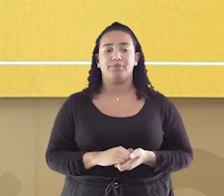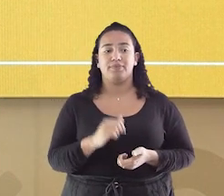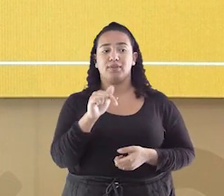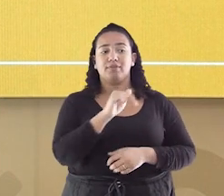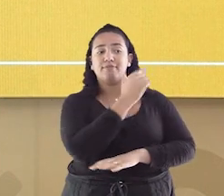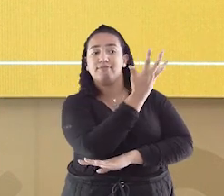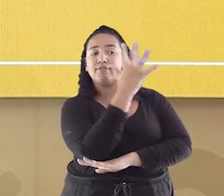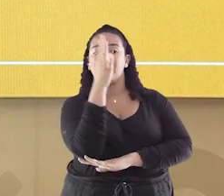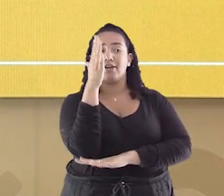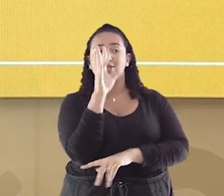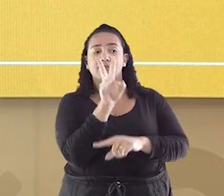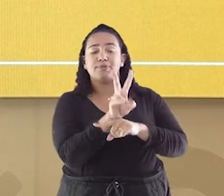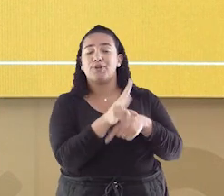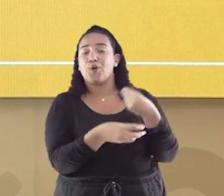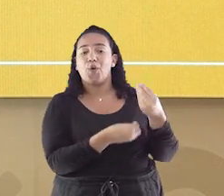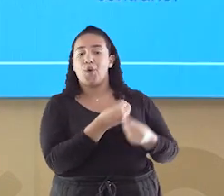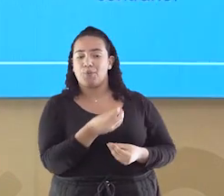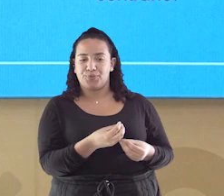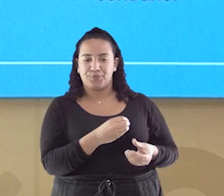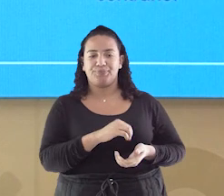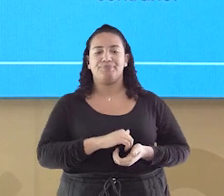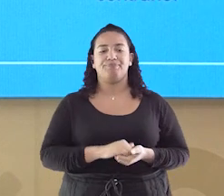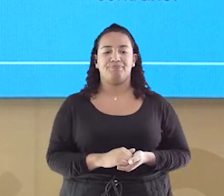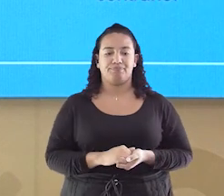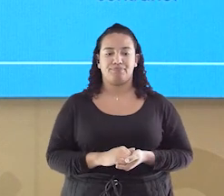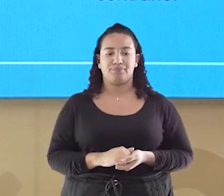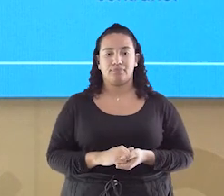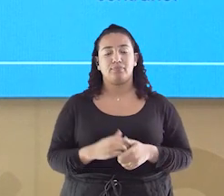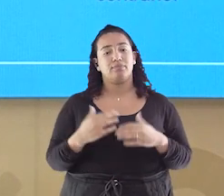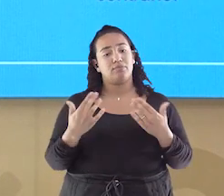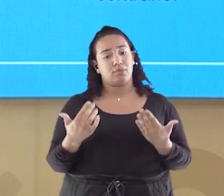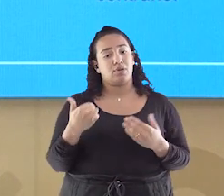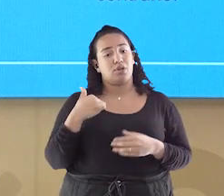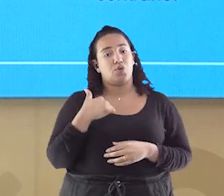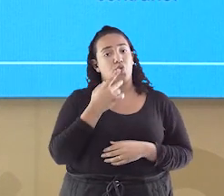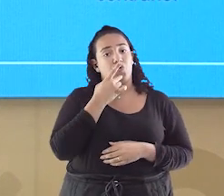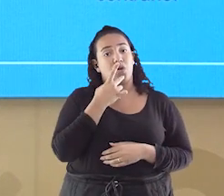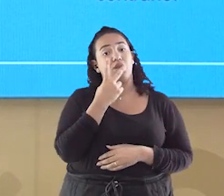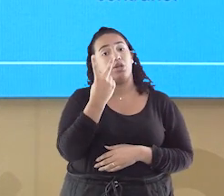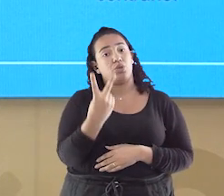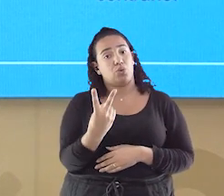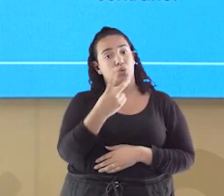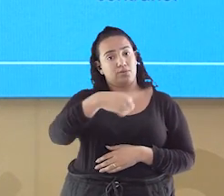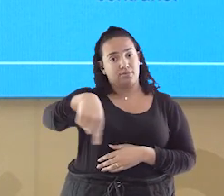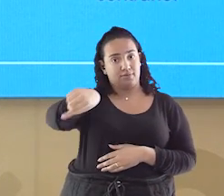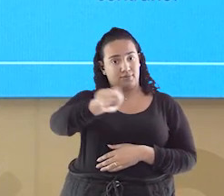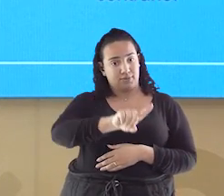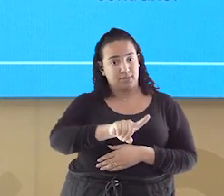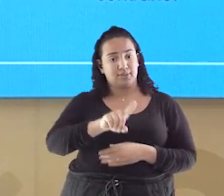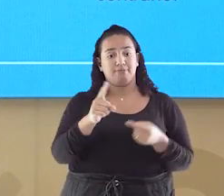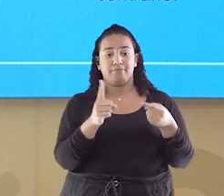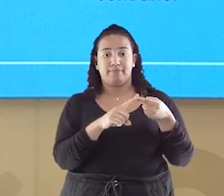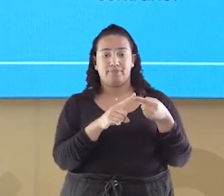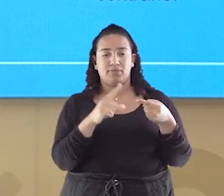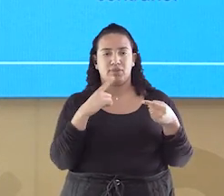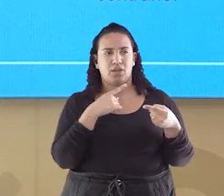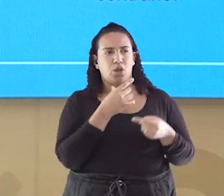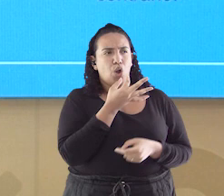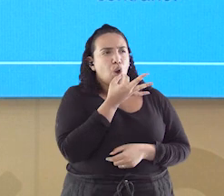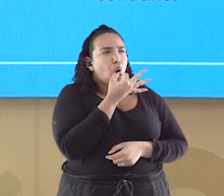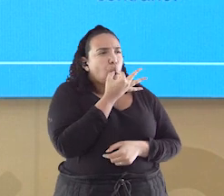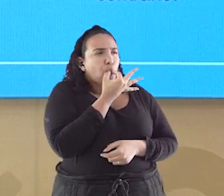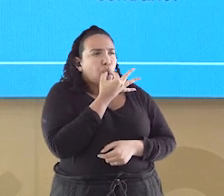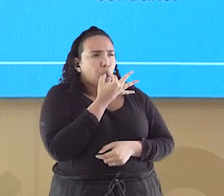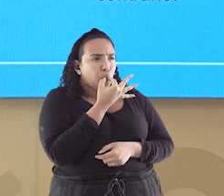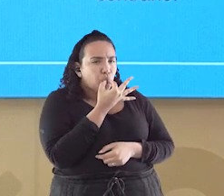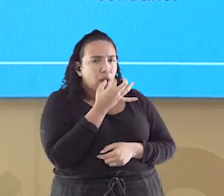proteger as florestas e os animais. Eu passei 2 desses truques para vocês na lenda. Ele assobia bem